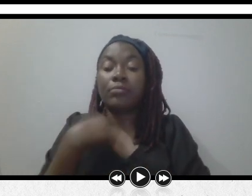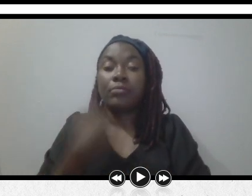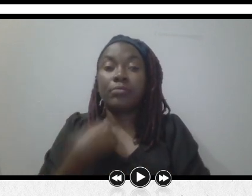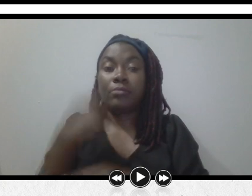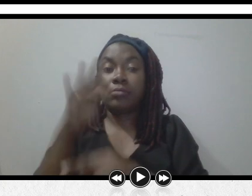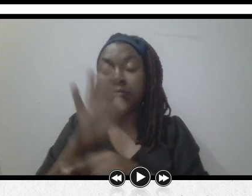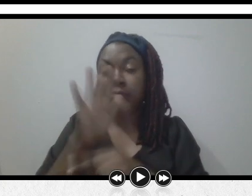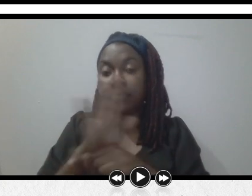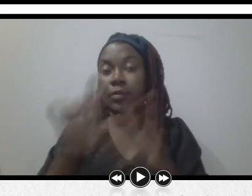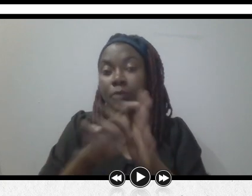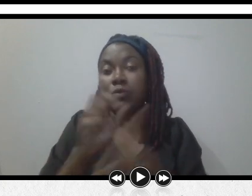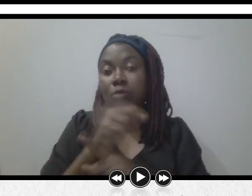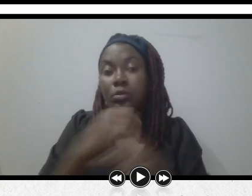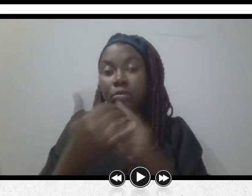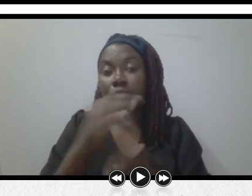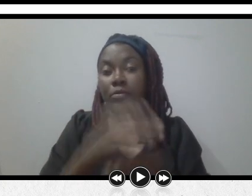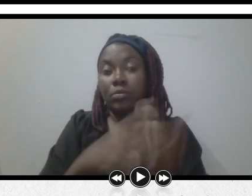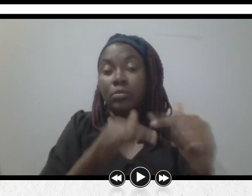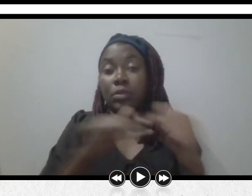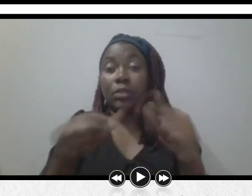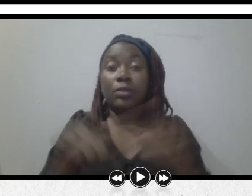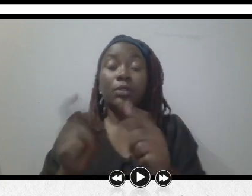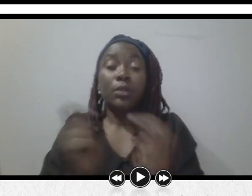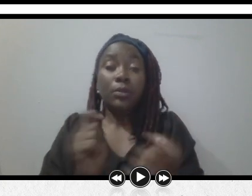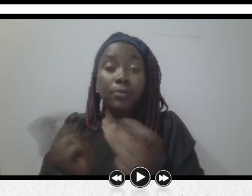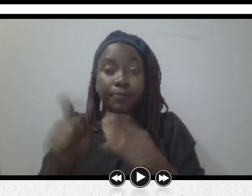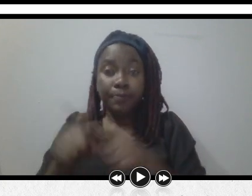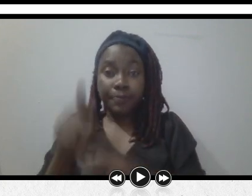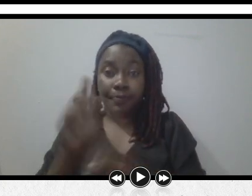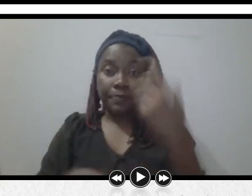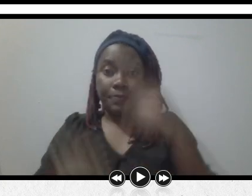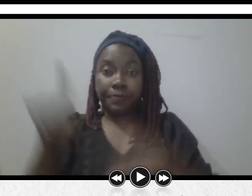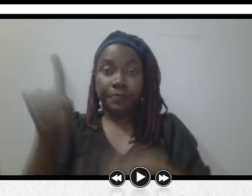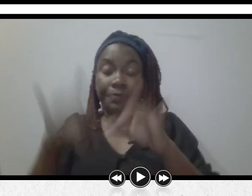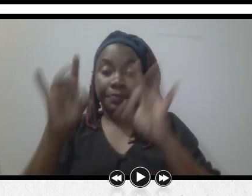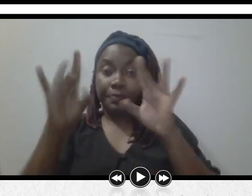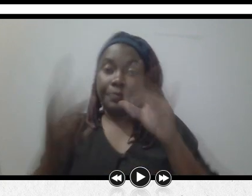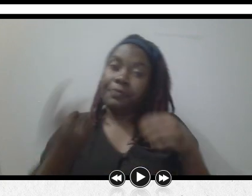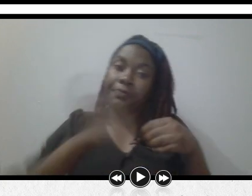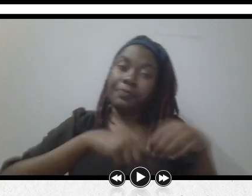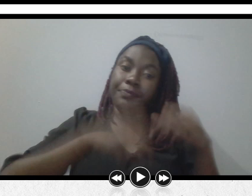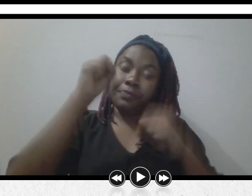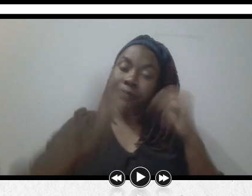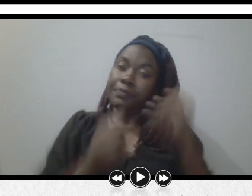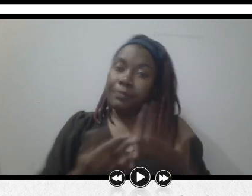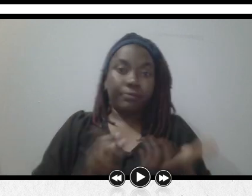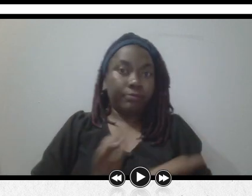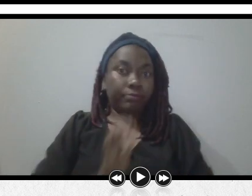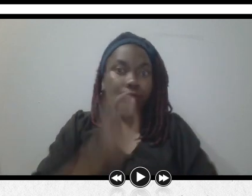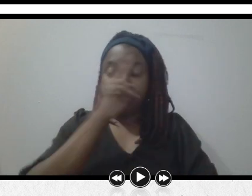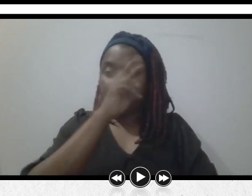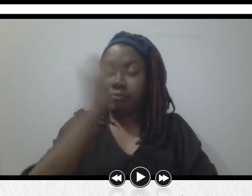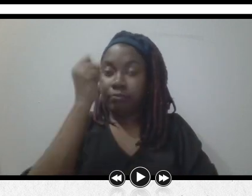parte ambiental, a gente contribui na parte social, gerando emprego, e a gente contribui na parte econômica também, gerando matéria-prima que